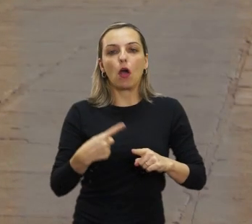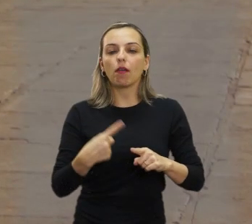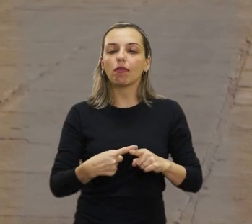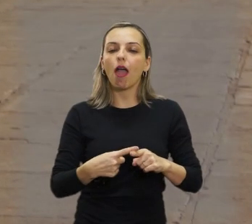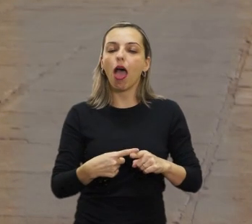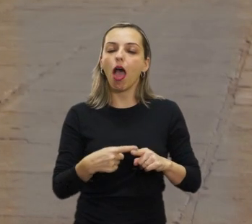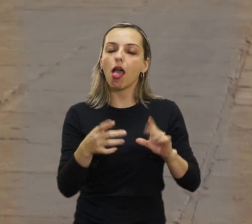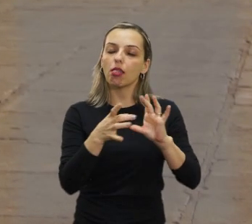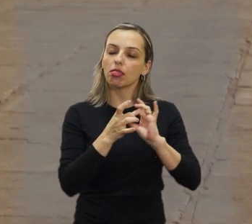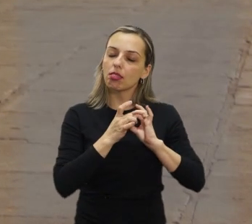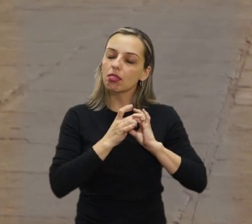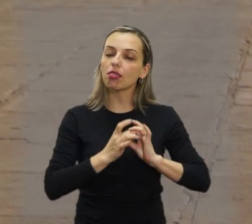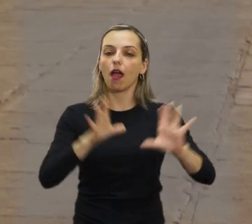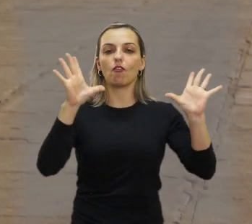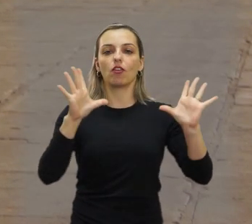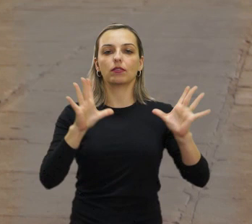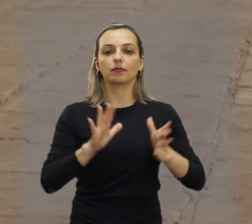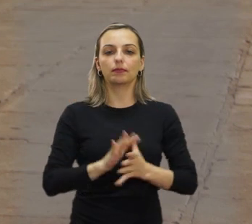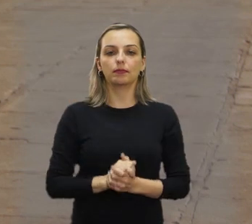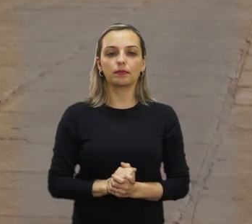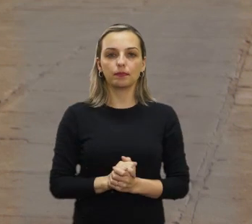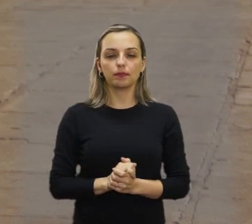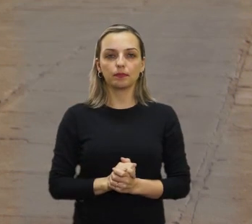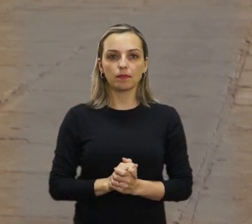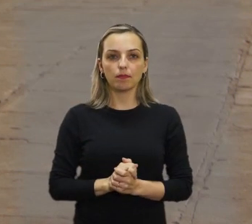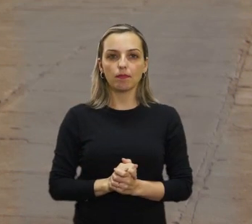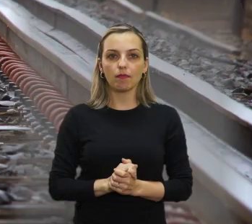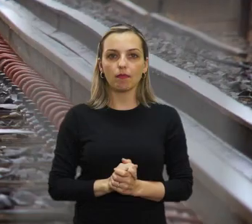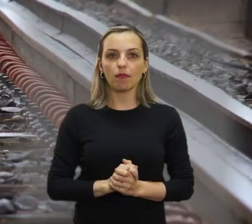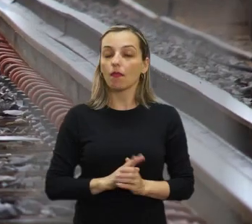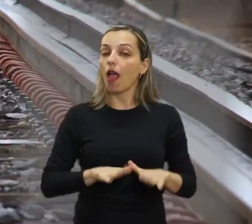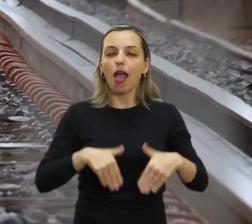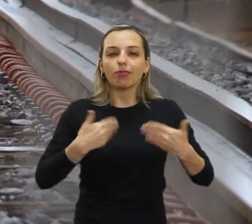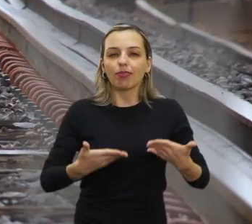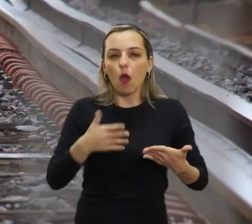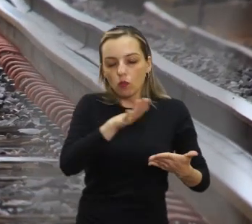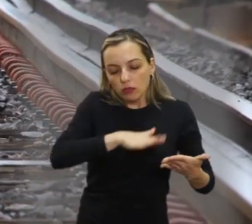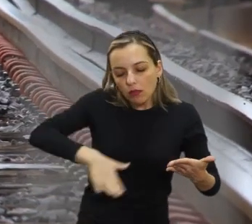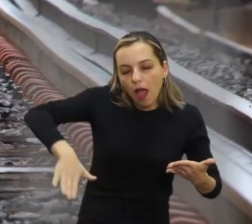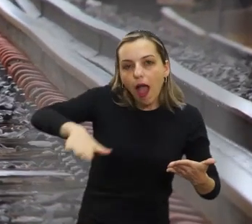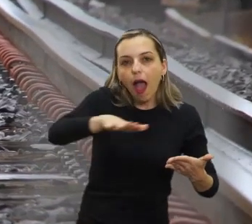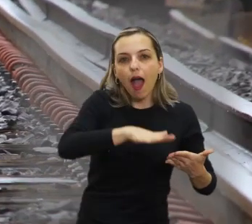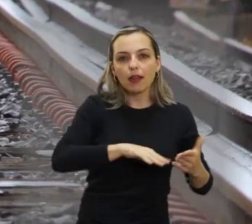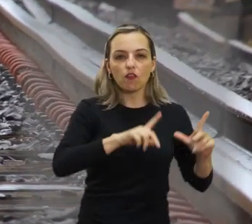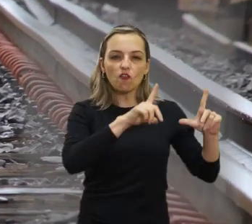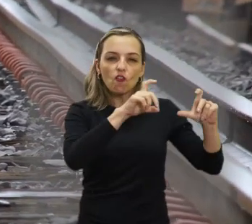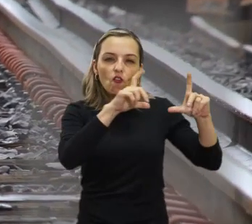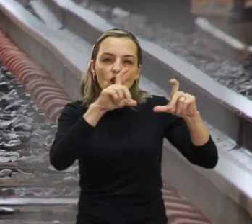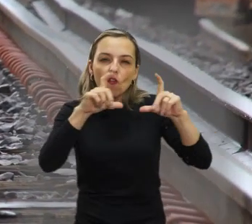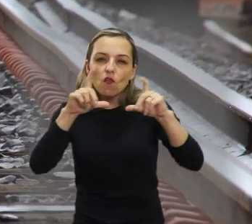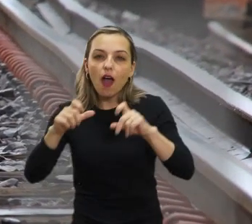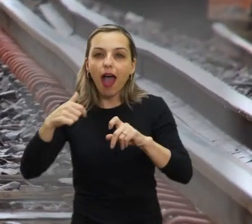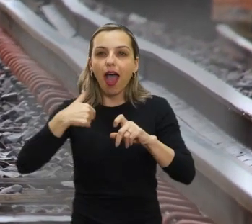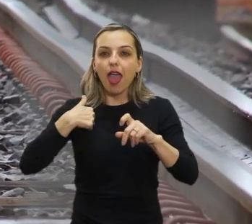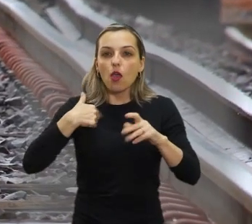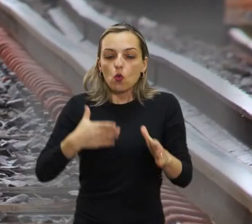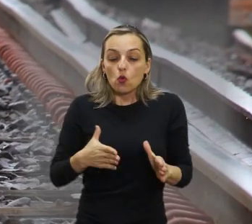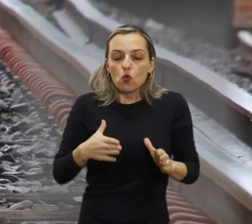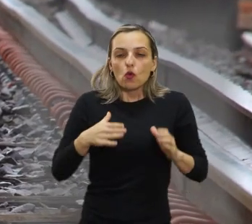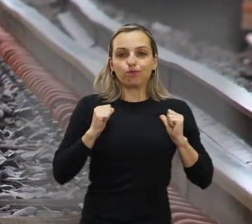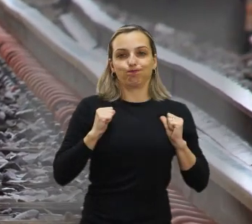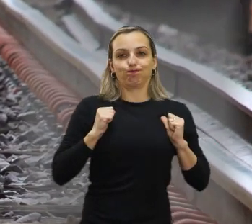eu trabalho como sendo assim mais autoral, tento ser o mais espontâneo possível. Então, para isso, eu